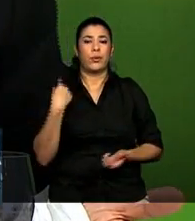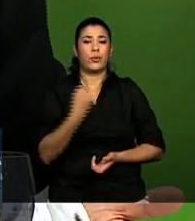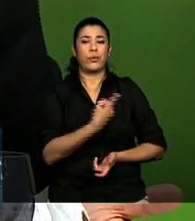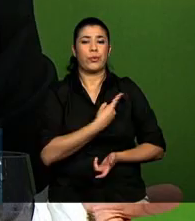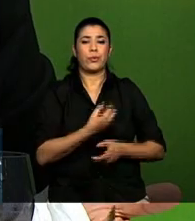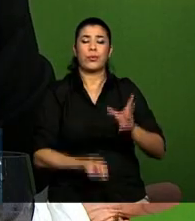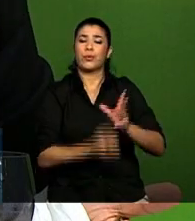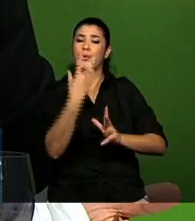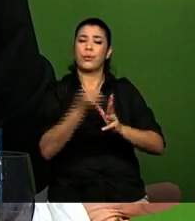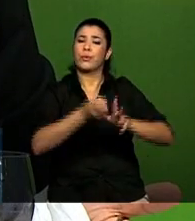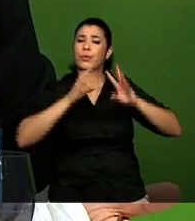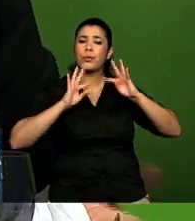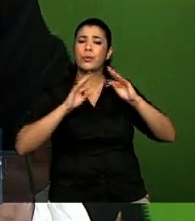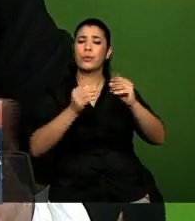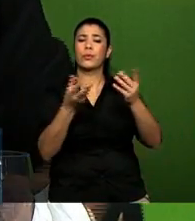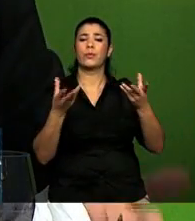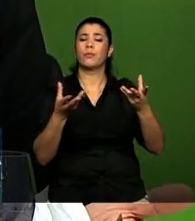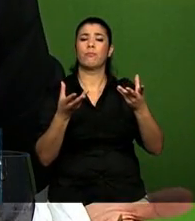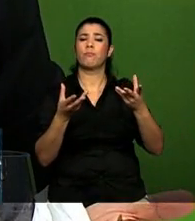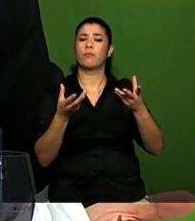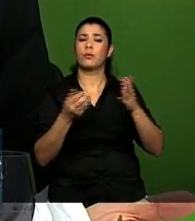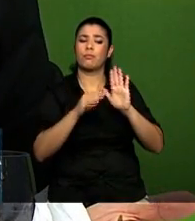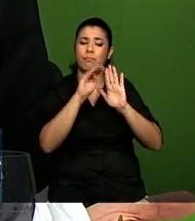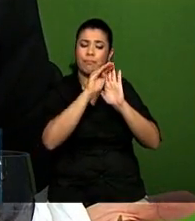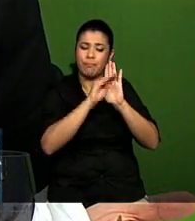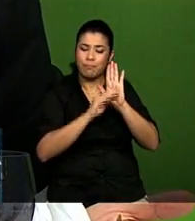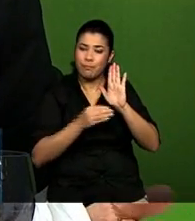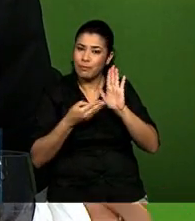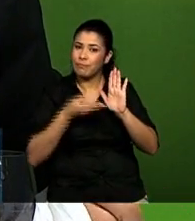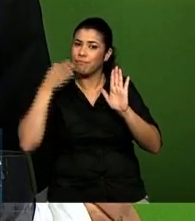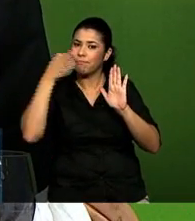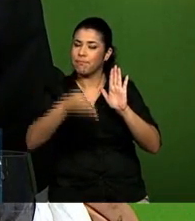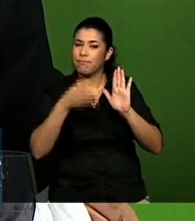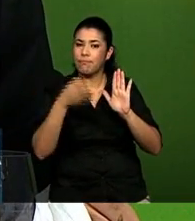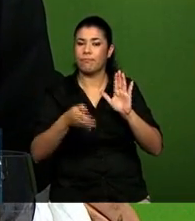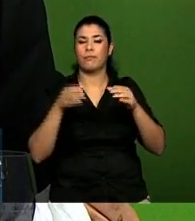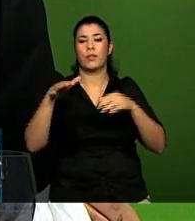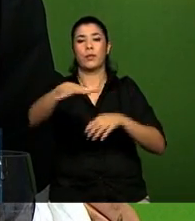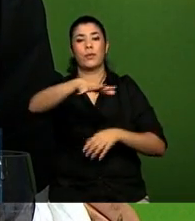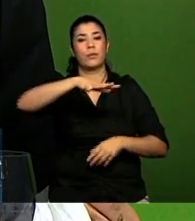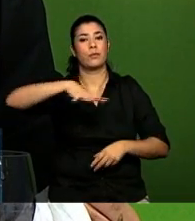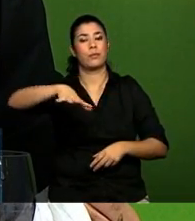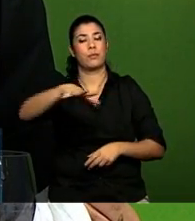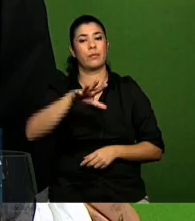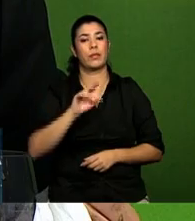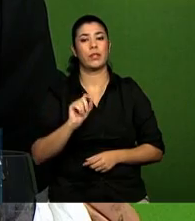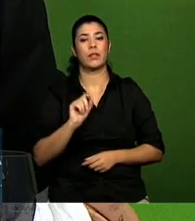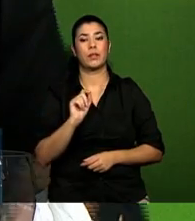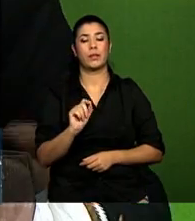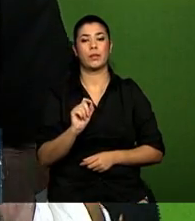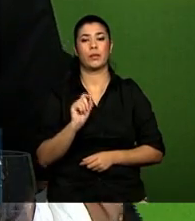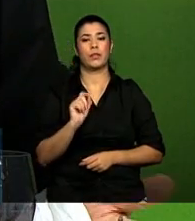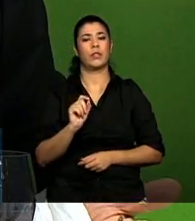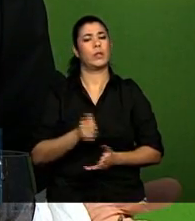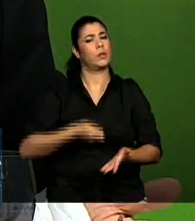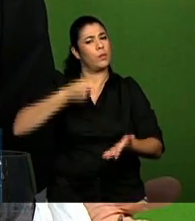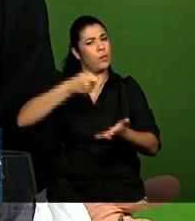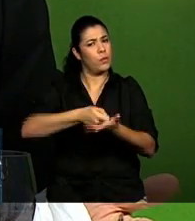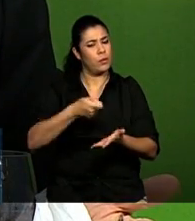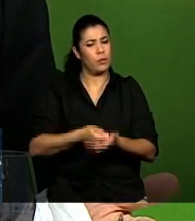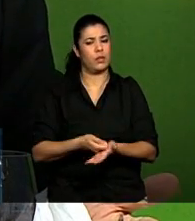todo um programa que fazem parte de um espaço eh de